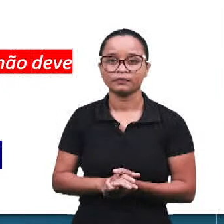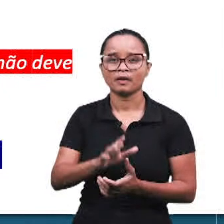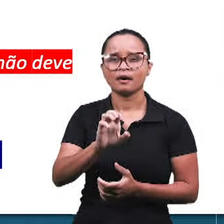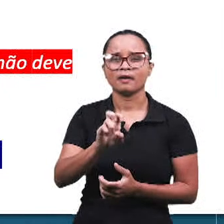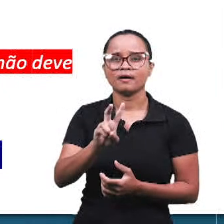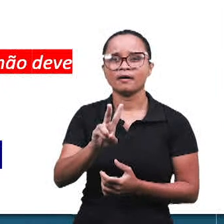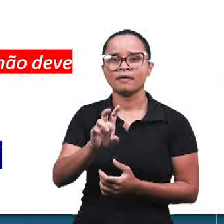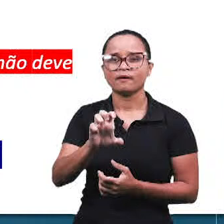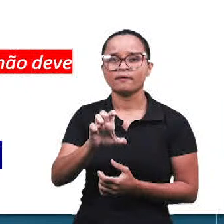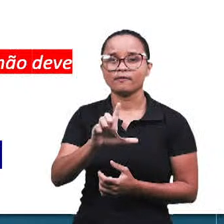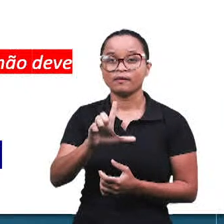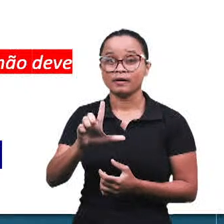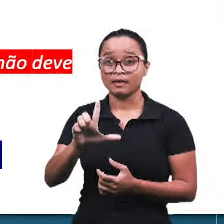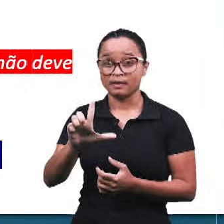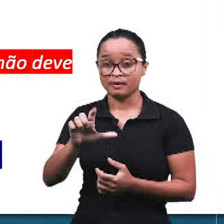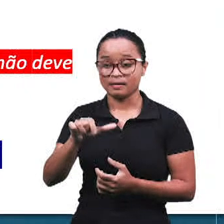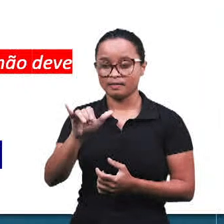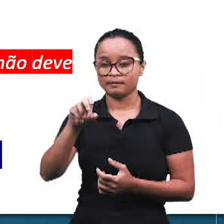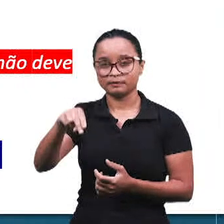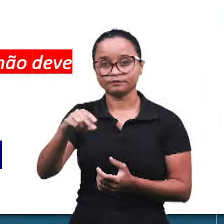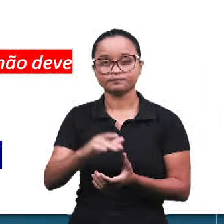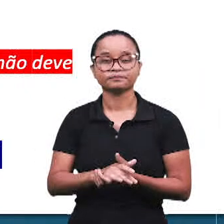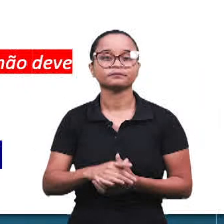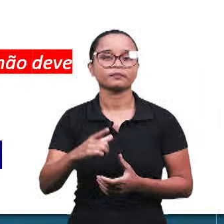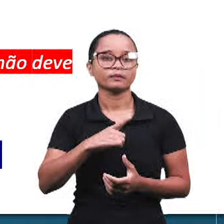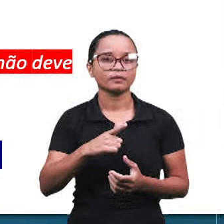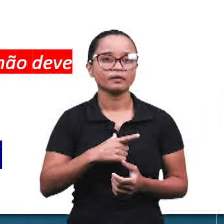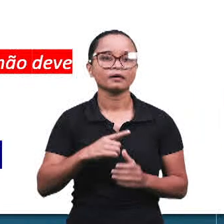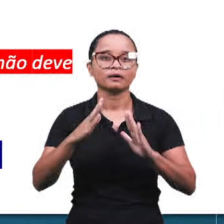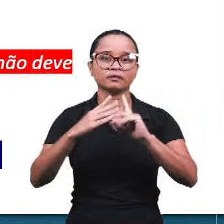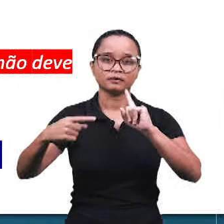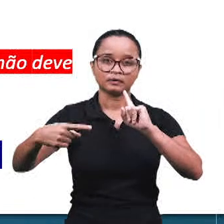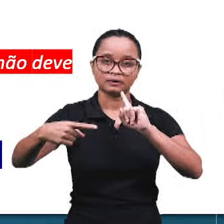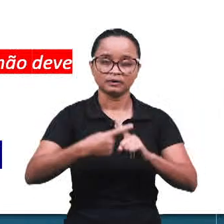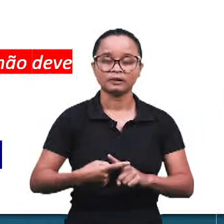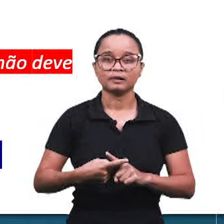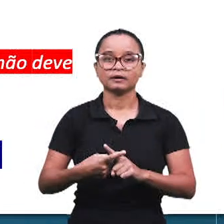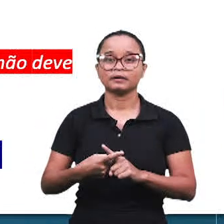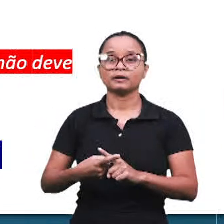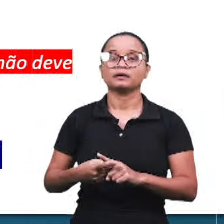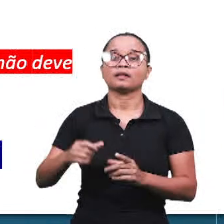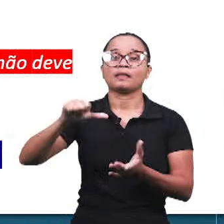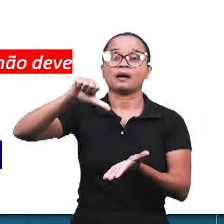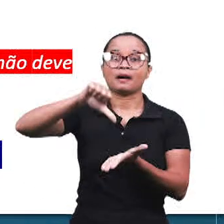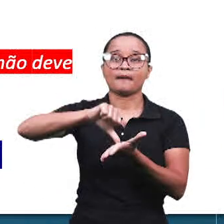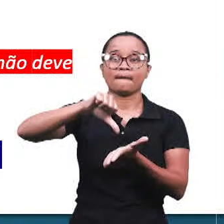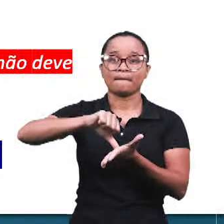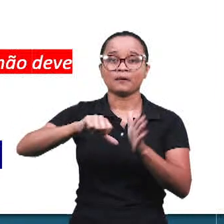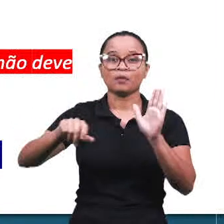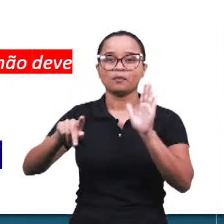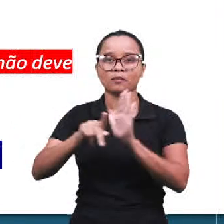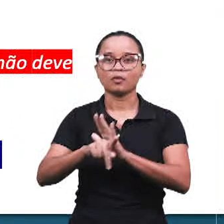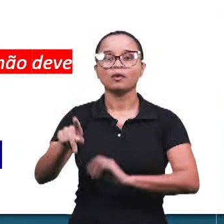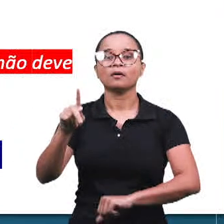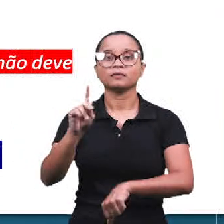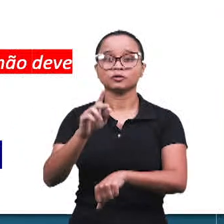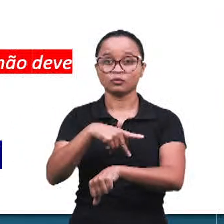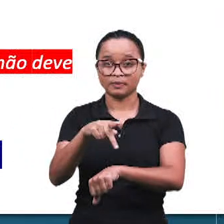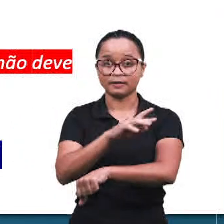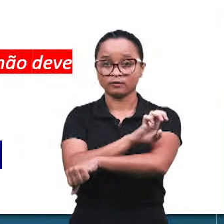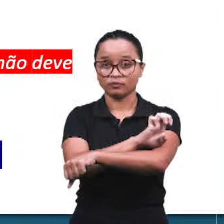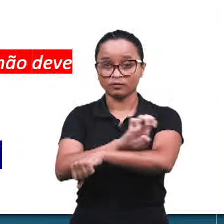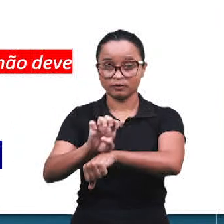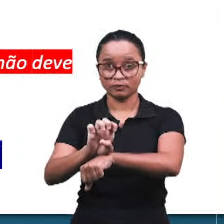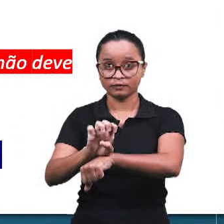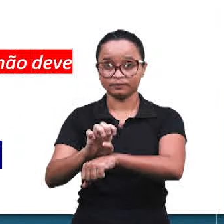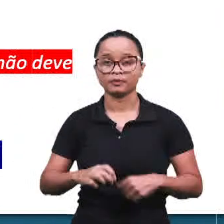Evelyn Solange Pérez Aguirre. Ela é da igreja de Quito, a capital do Equador, e ela